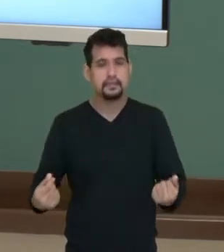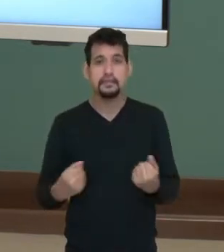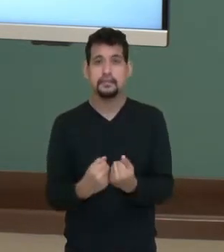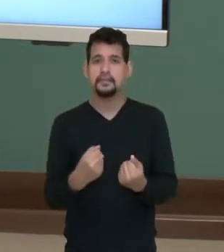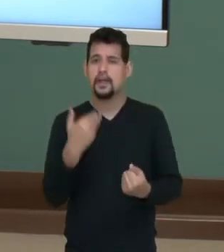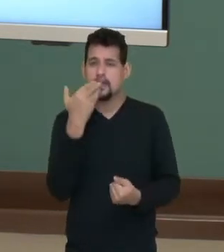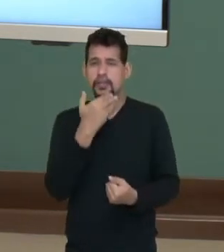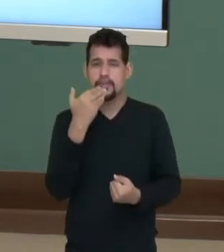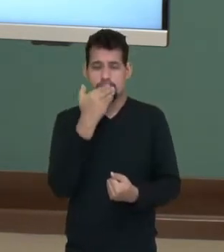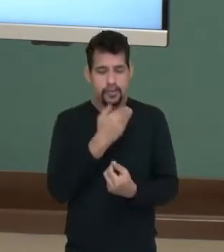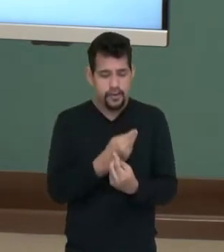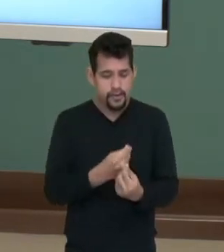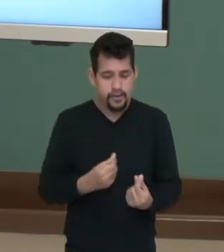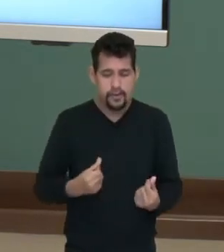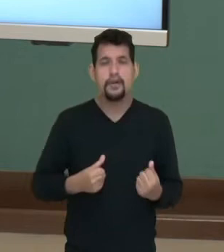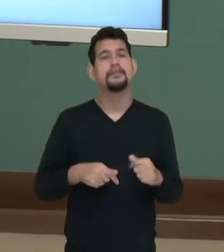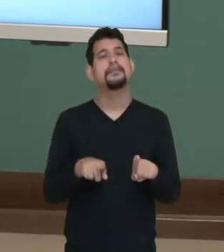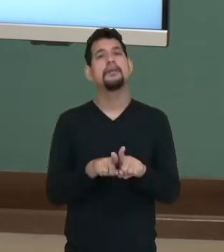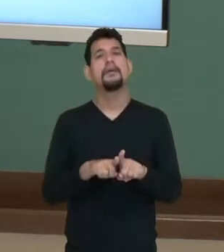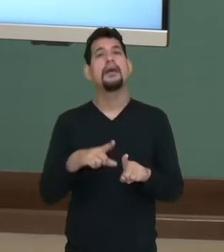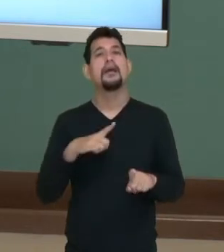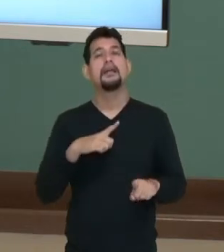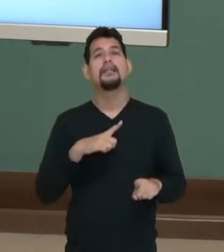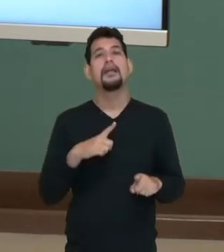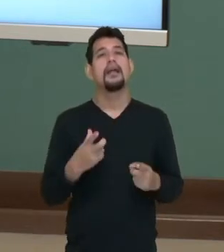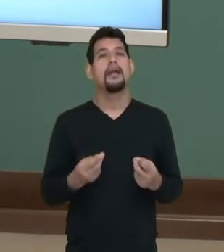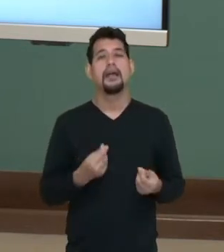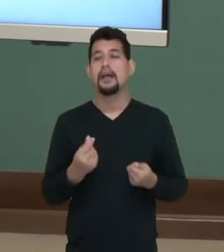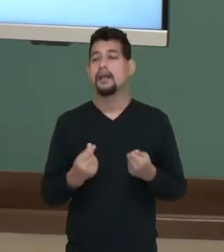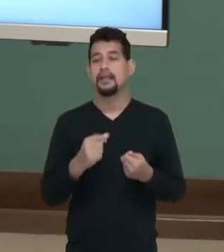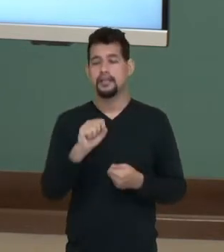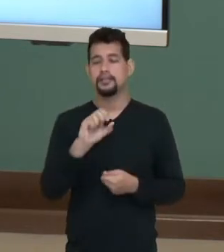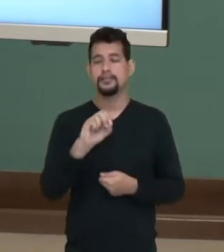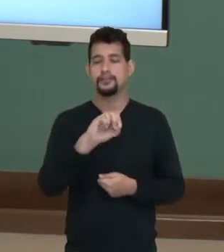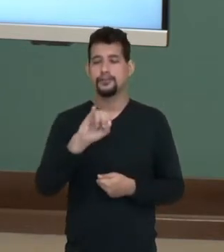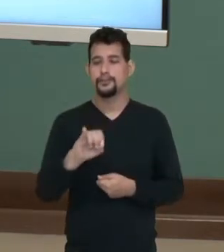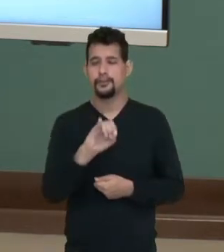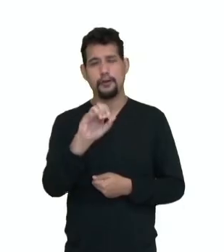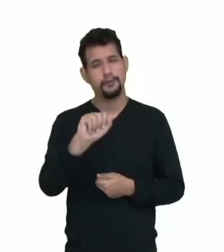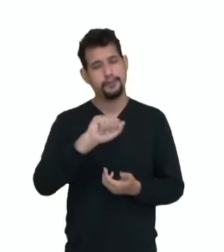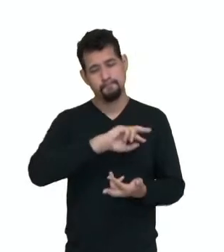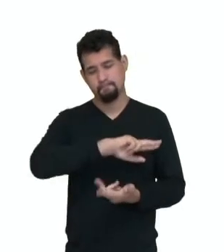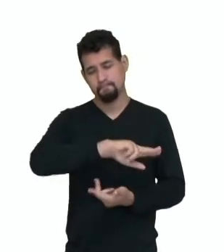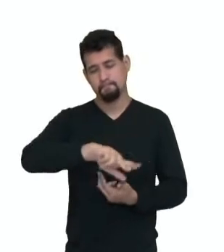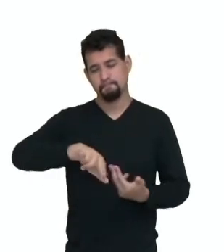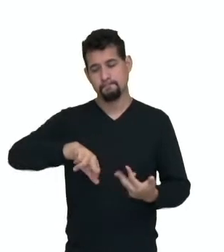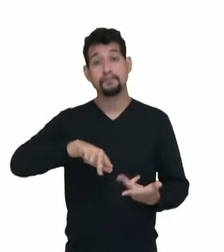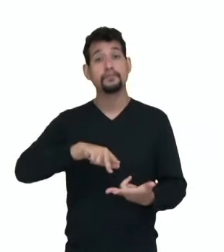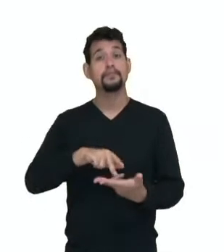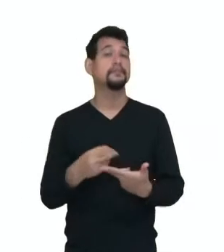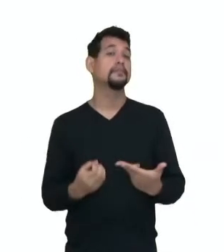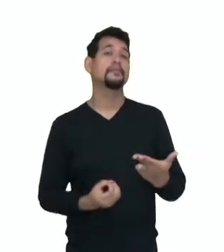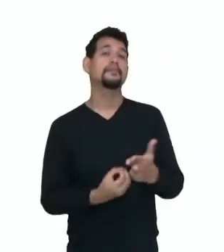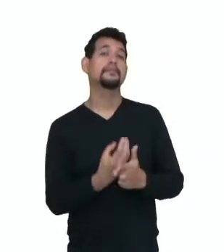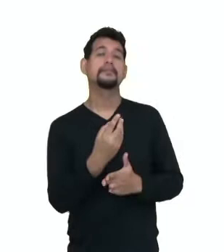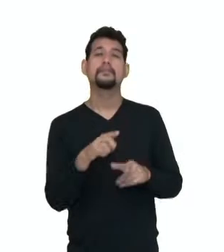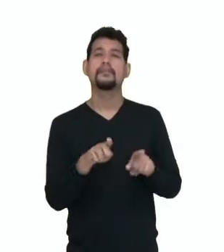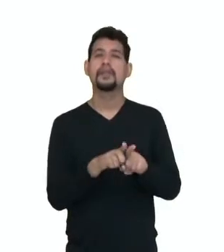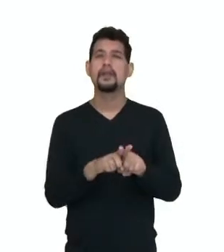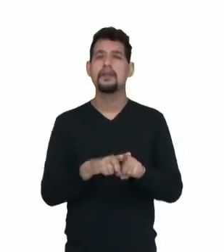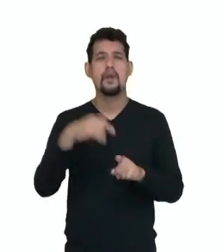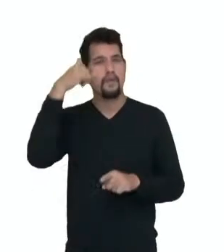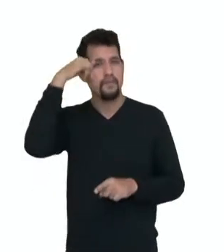cana-de-açúcar, né? Plantação ali de hoje em dia, né? Soja e assim por diante. Criação também de